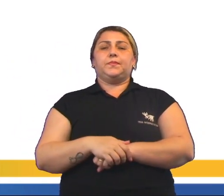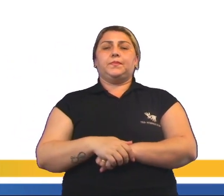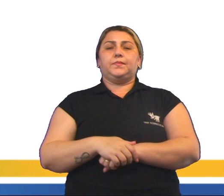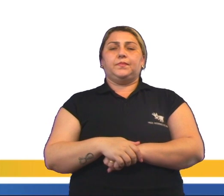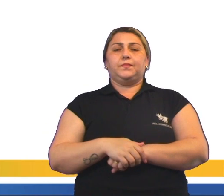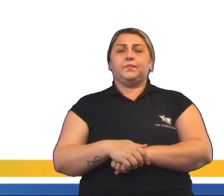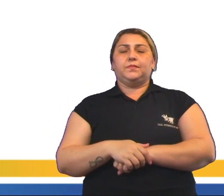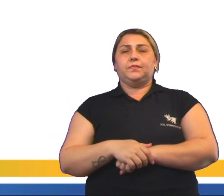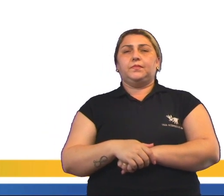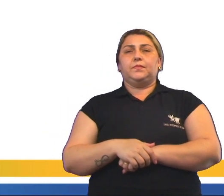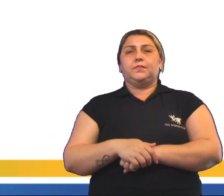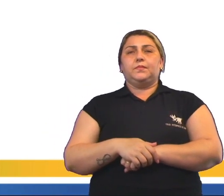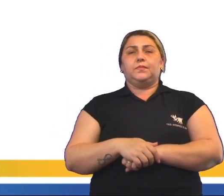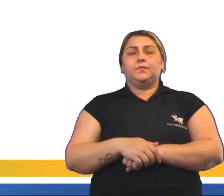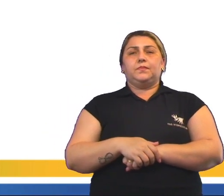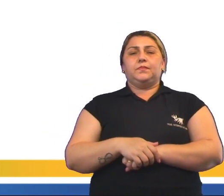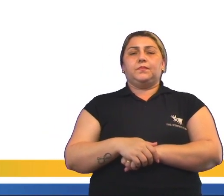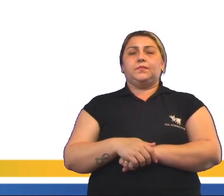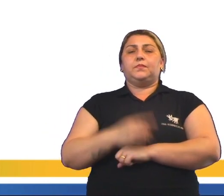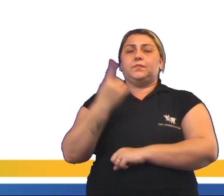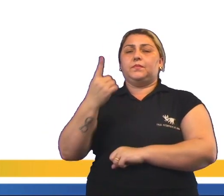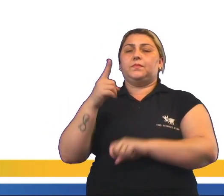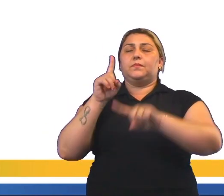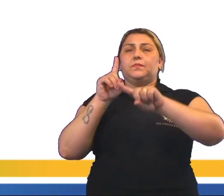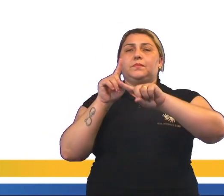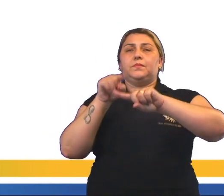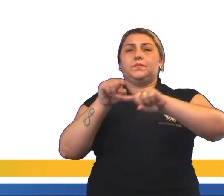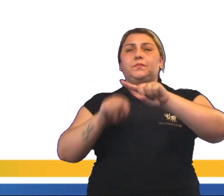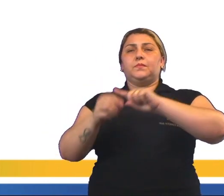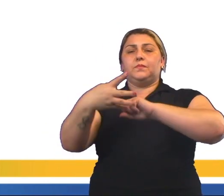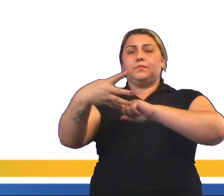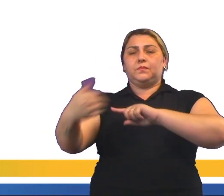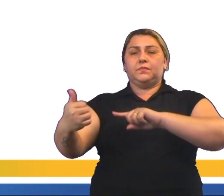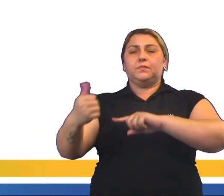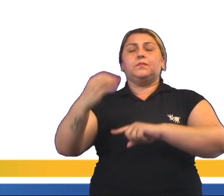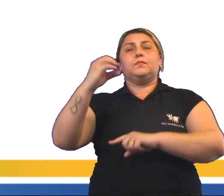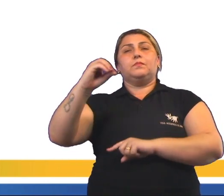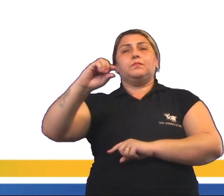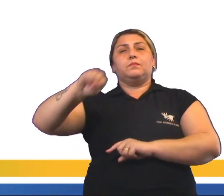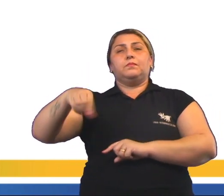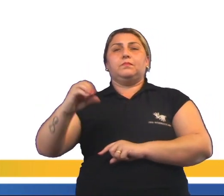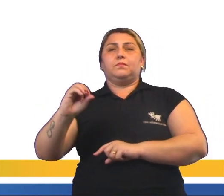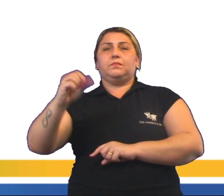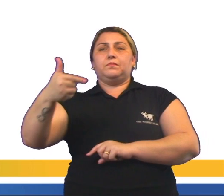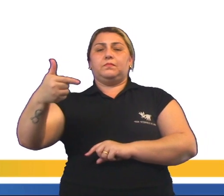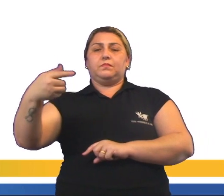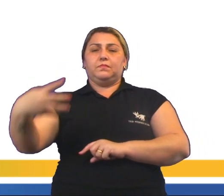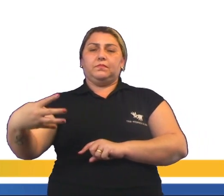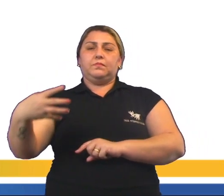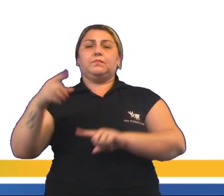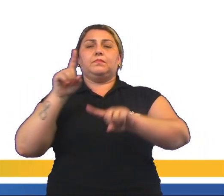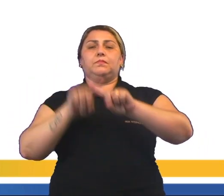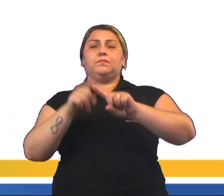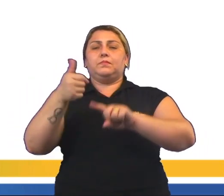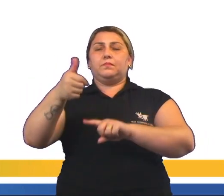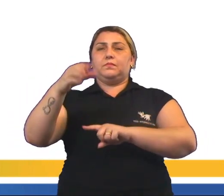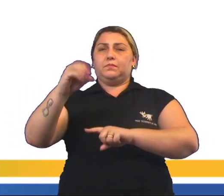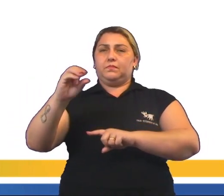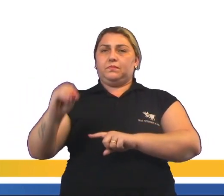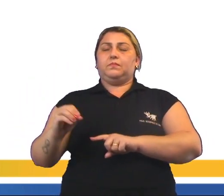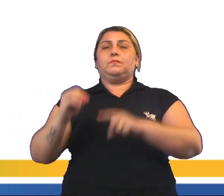34,1%. E o último, 1 dividido para 41, que é igual a